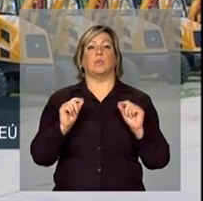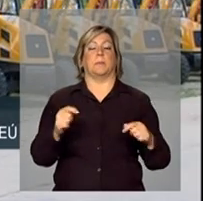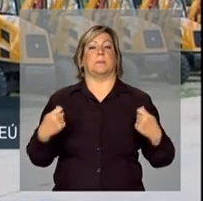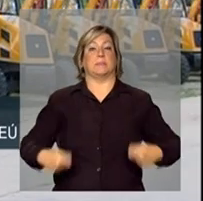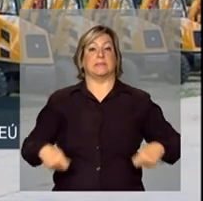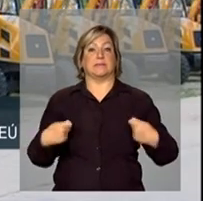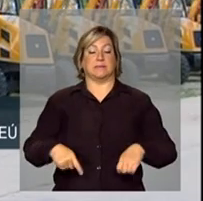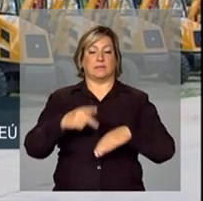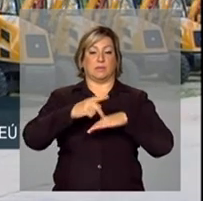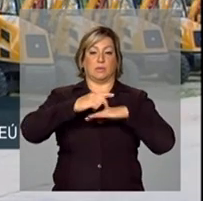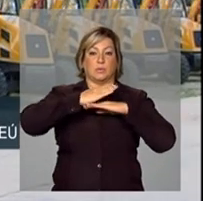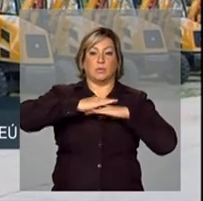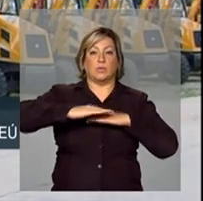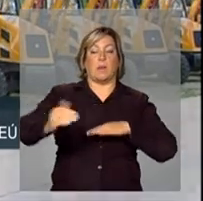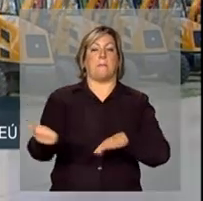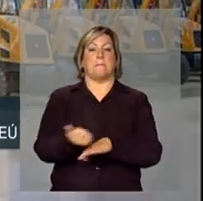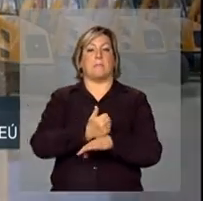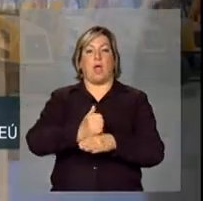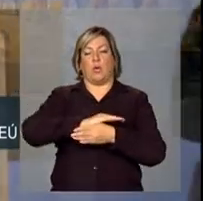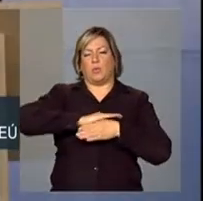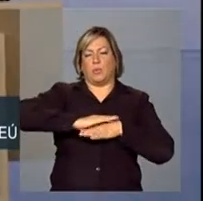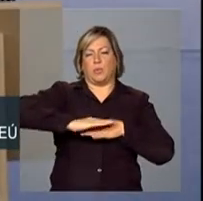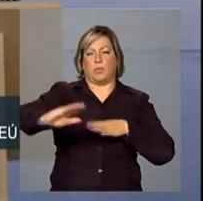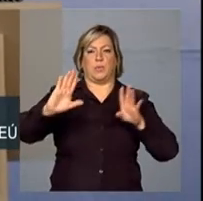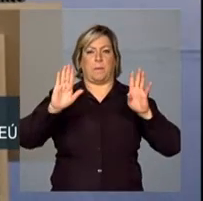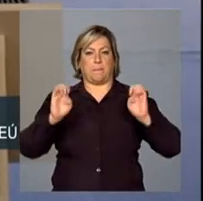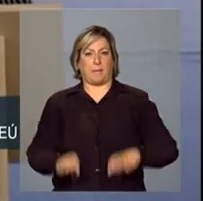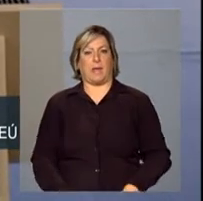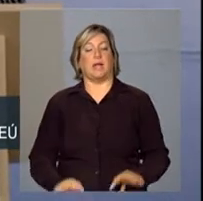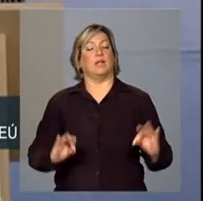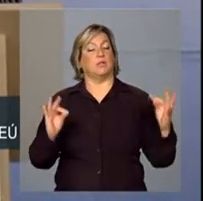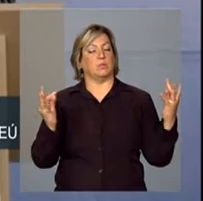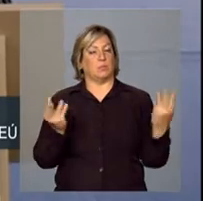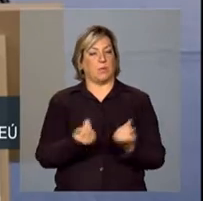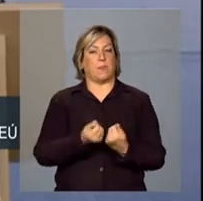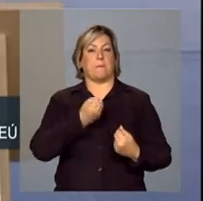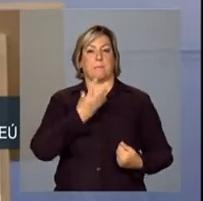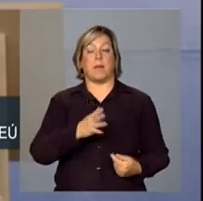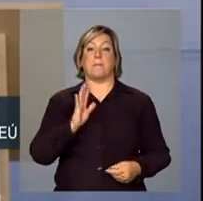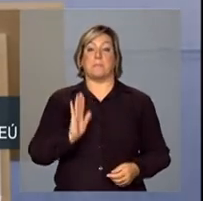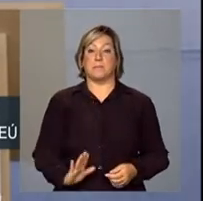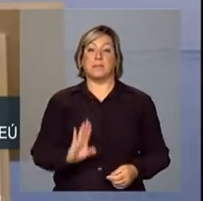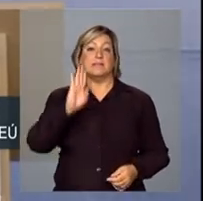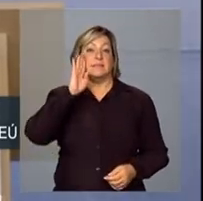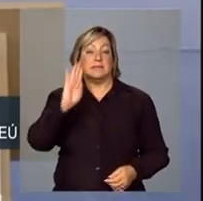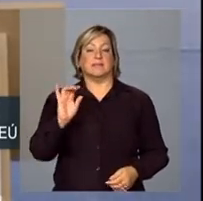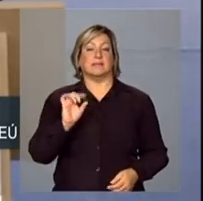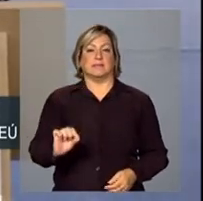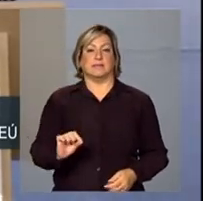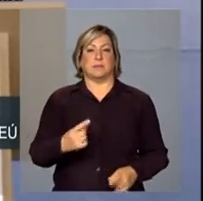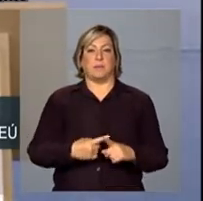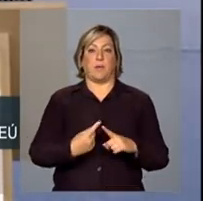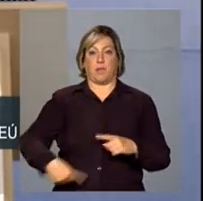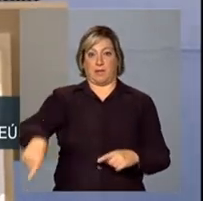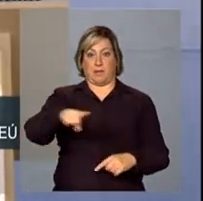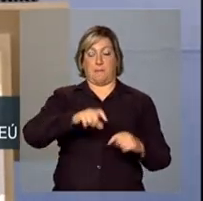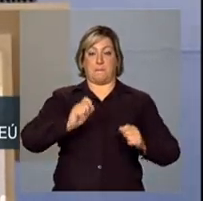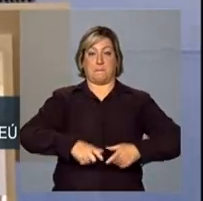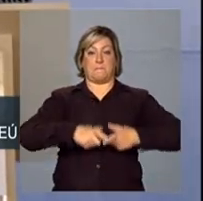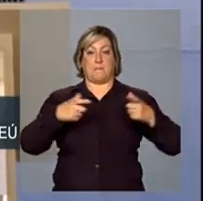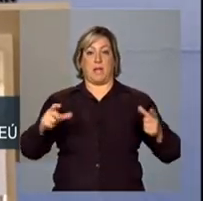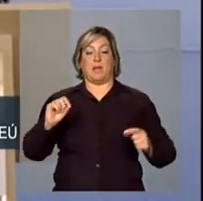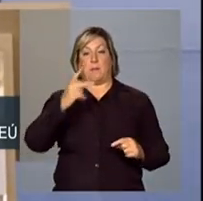de uma estrada com melhores condições. Todos serão beneficiados, mas, inegavelmente, por serem a maioria